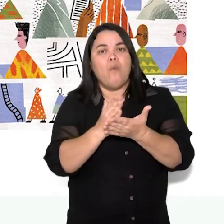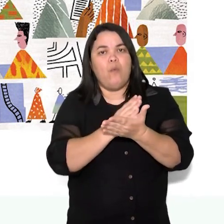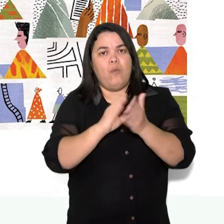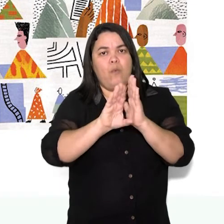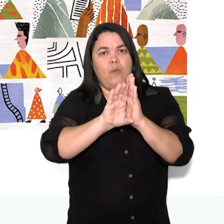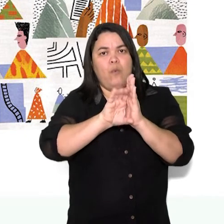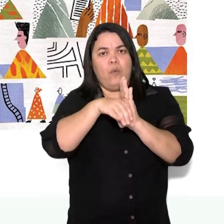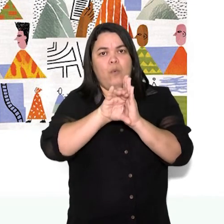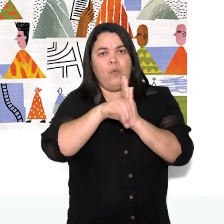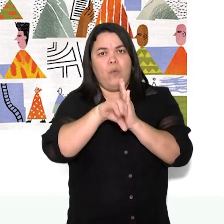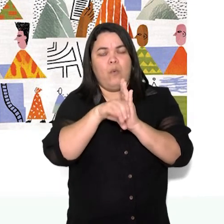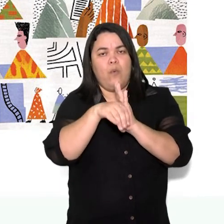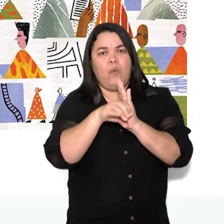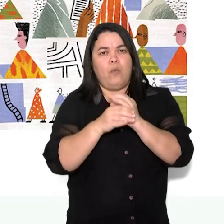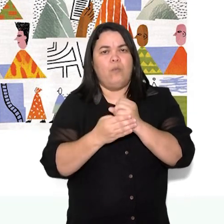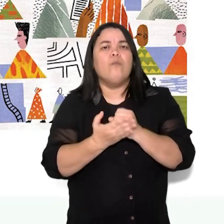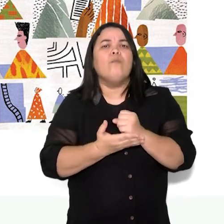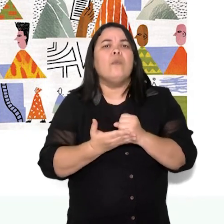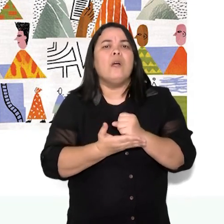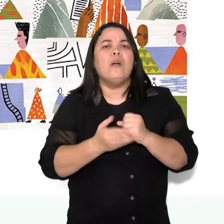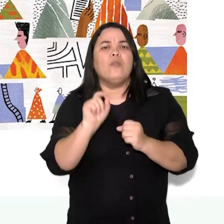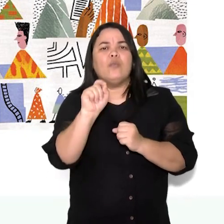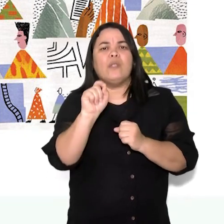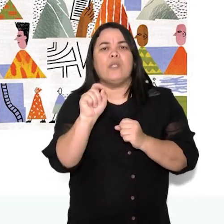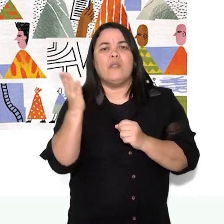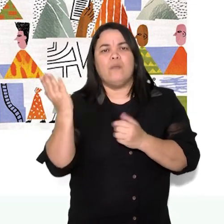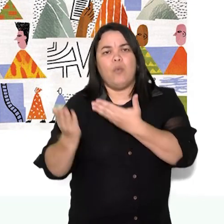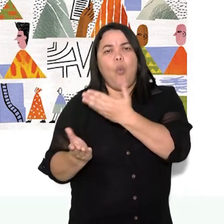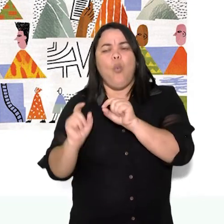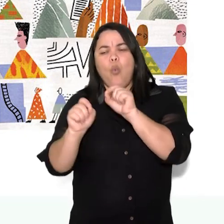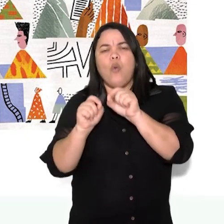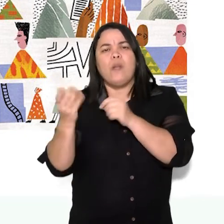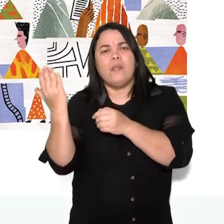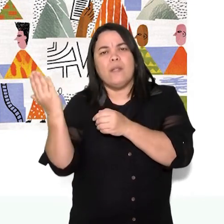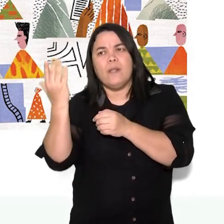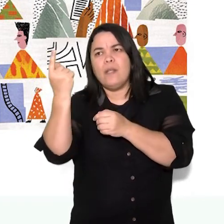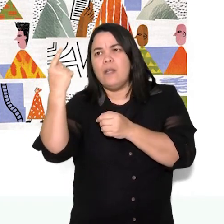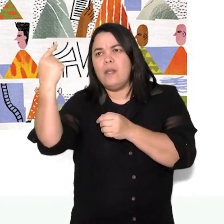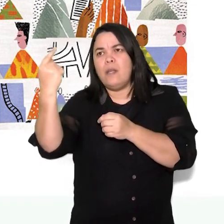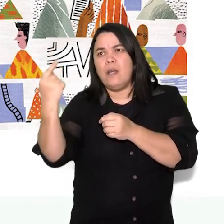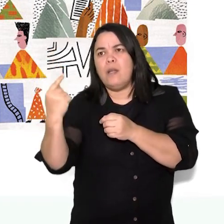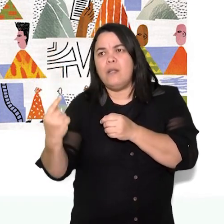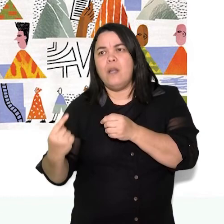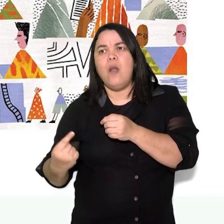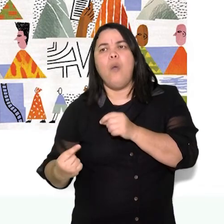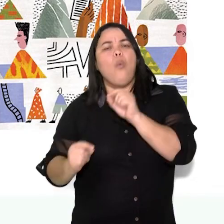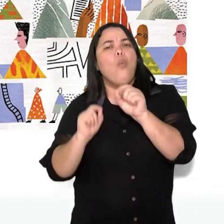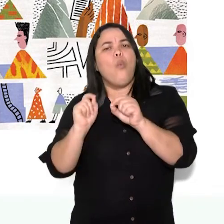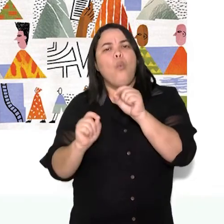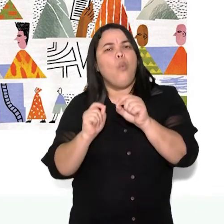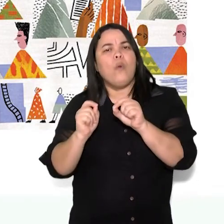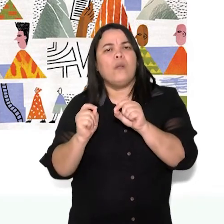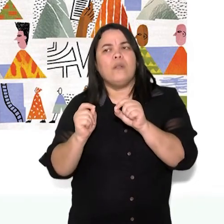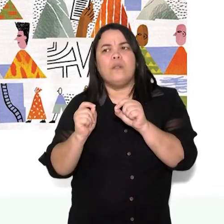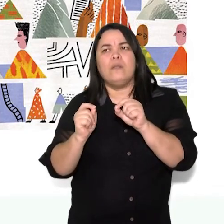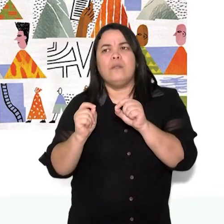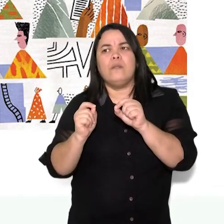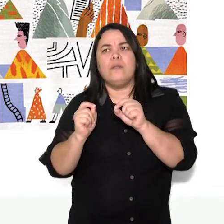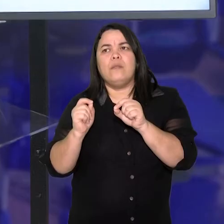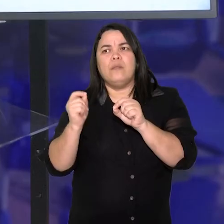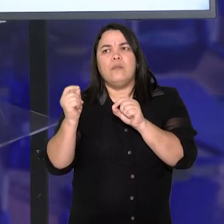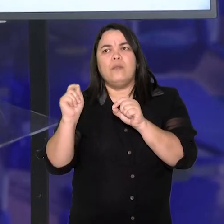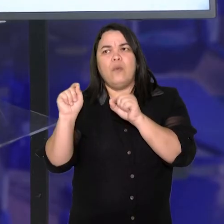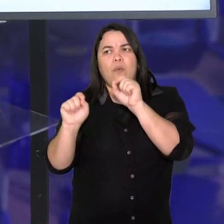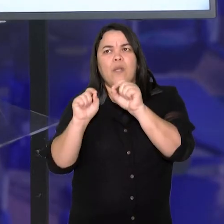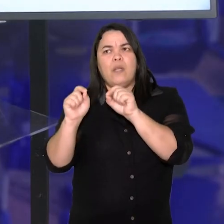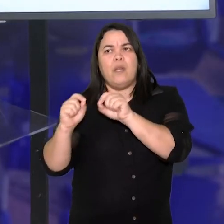já tá faltando a gente o conceito de fluxo populacional, migração, refúgio, turismo, globalização e